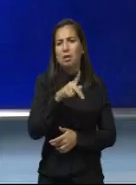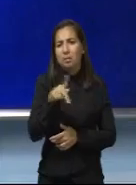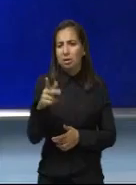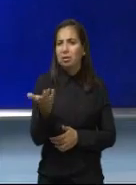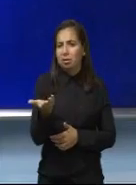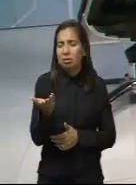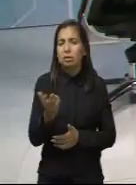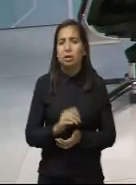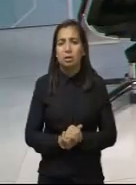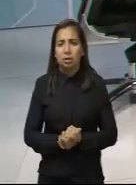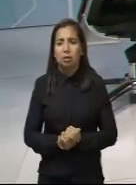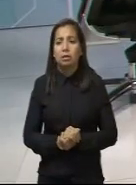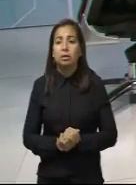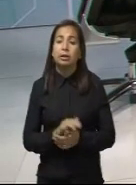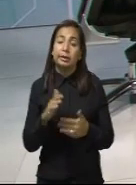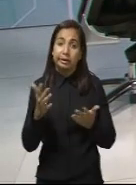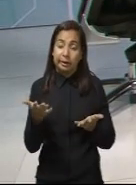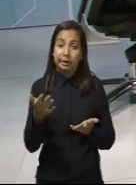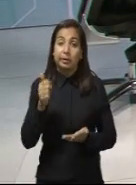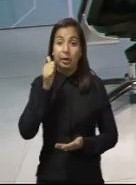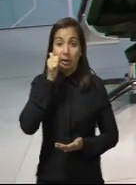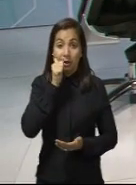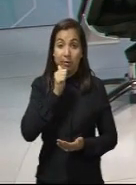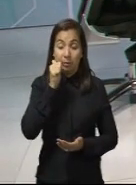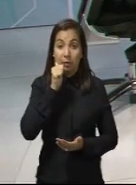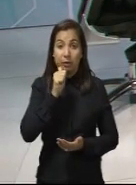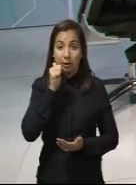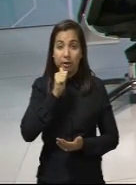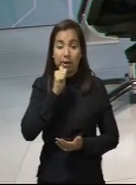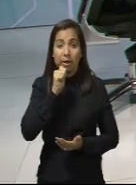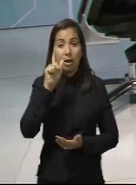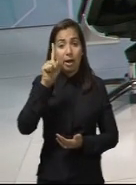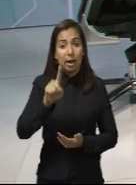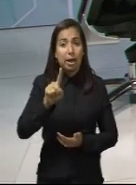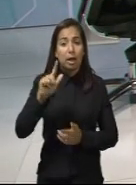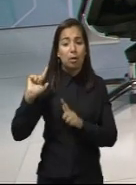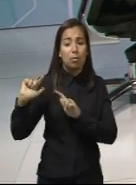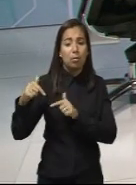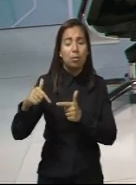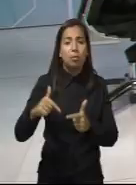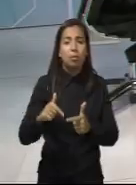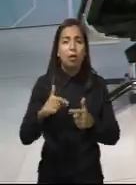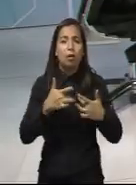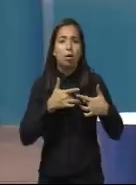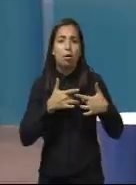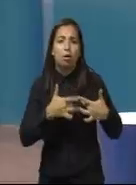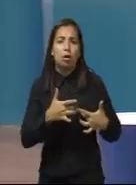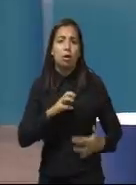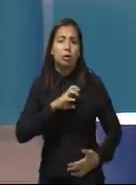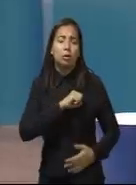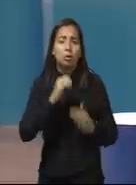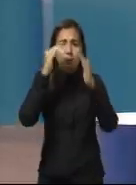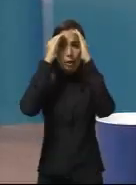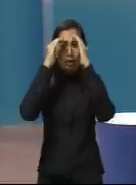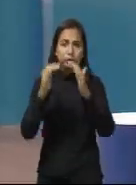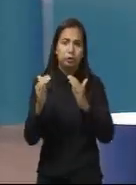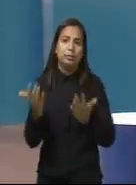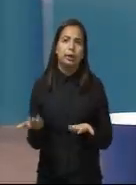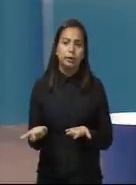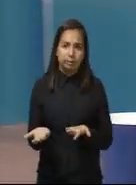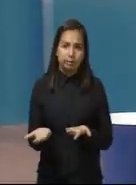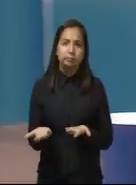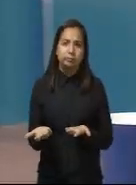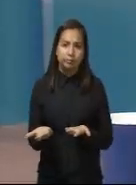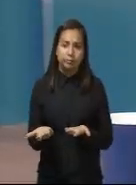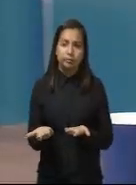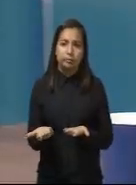a autoridade. mulher, a pessoa da mãe, é a geração da afetividade. Perfeito. Então, do quer dizer, você respeito, chegar a um ponto... Aí,